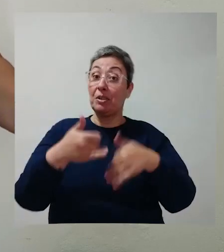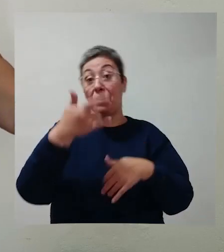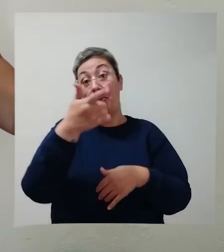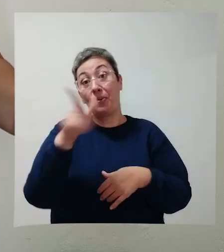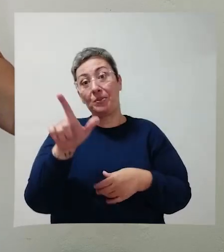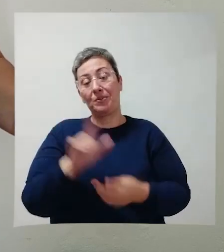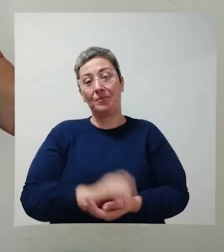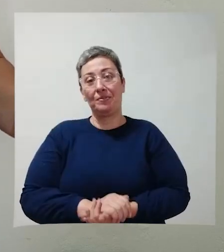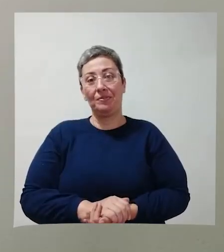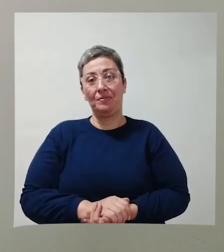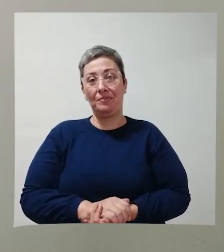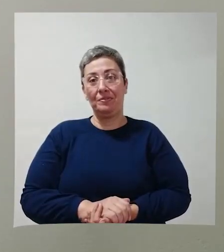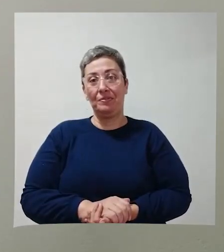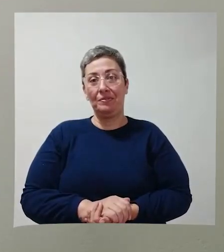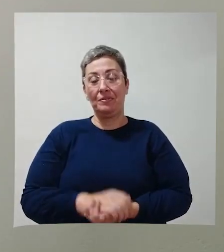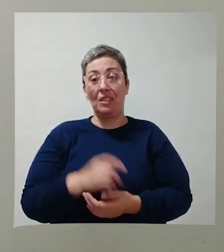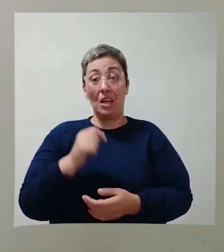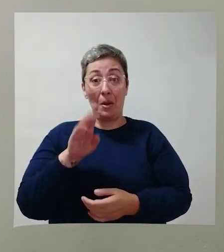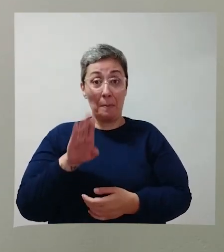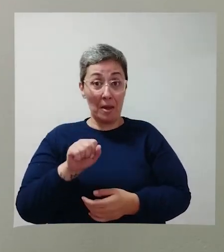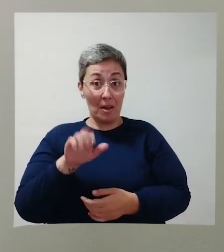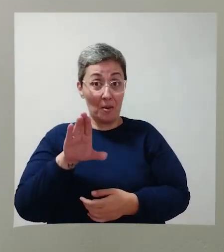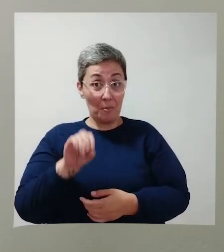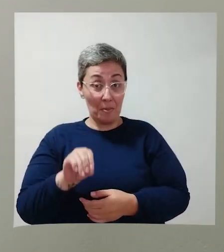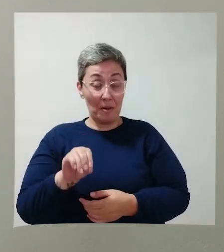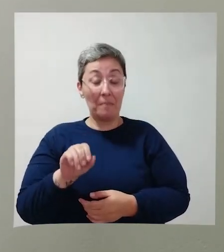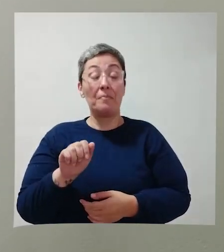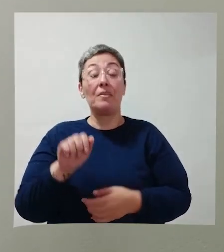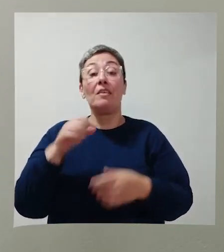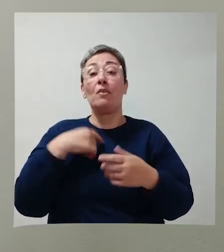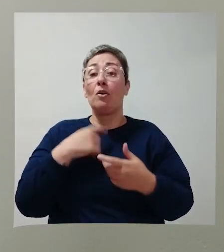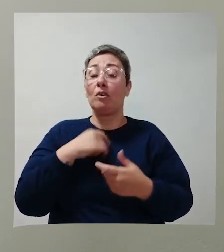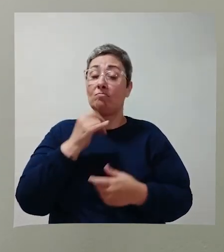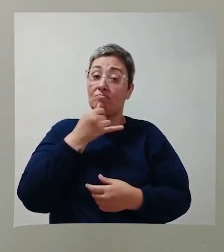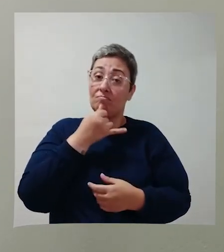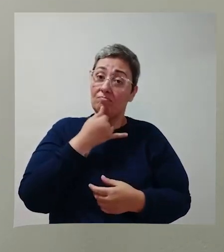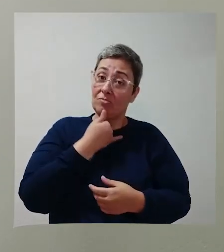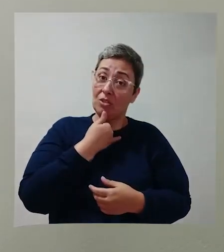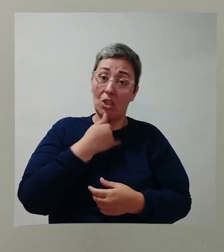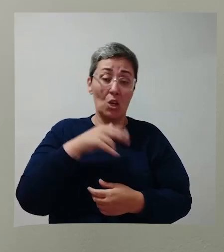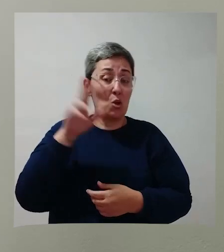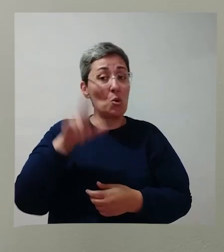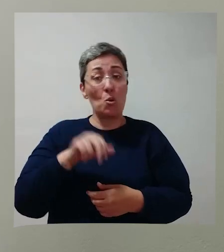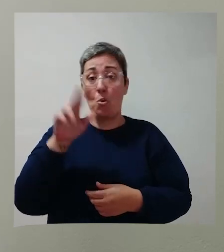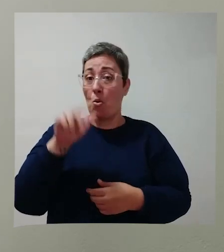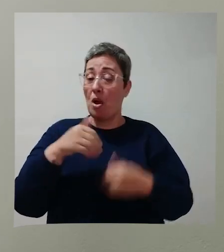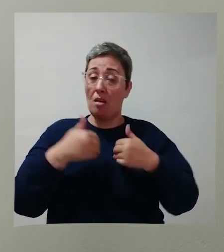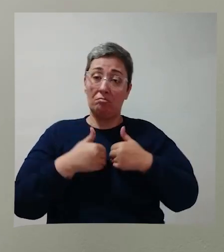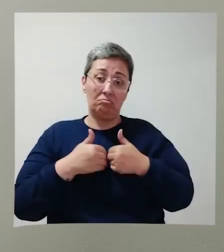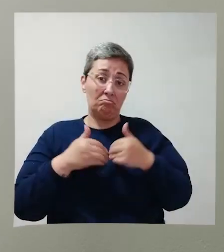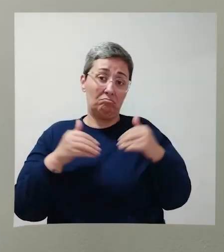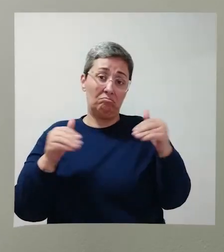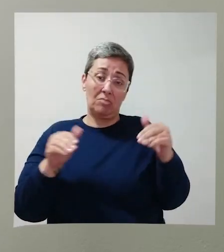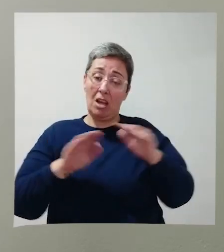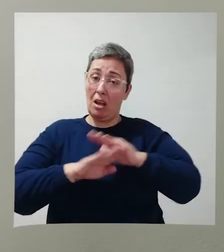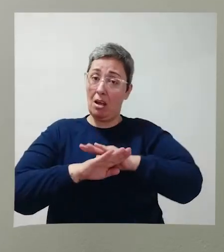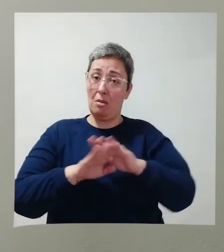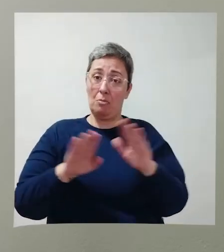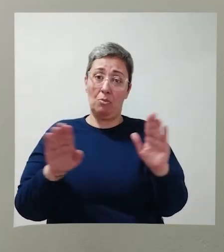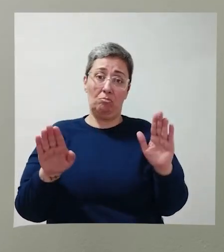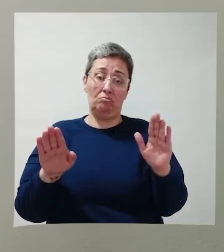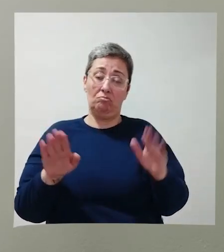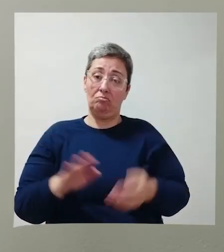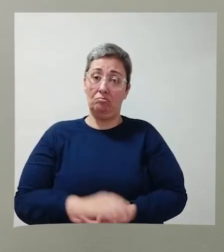que conte outra. O baobá ficou tão triste que nunca mais abriu seu coração para